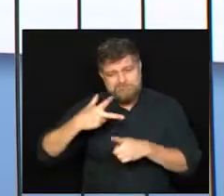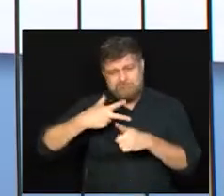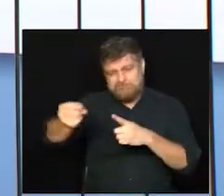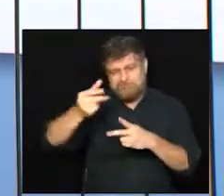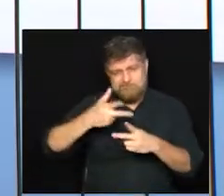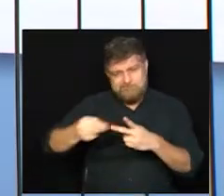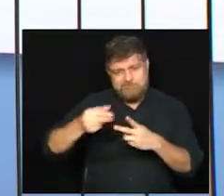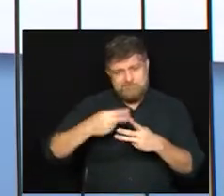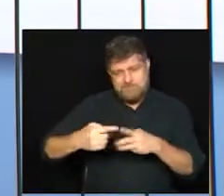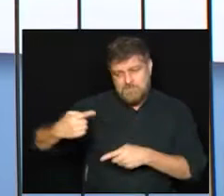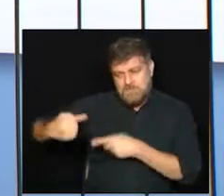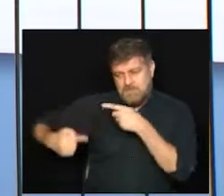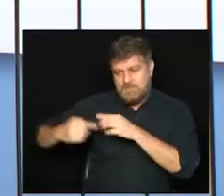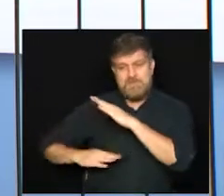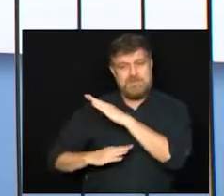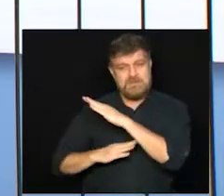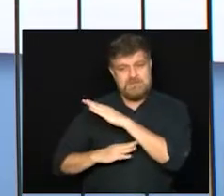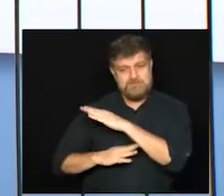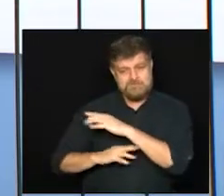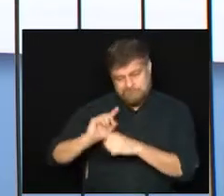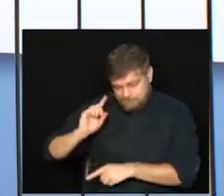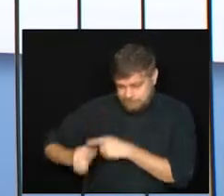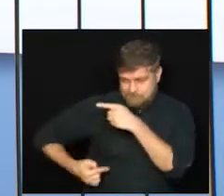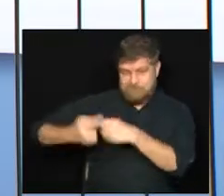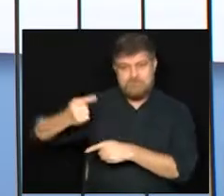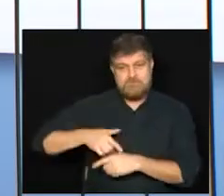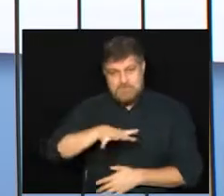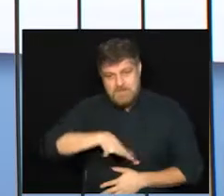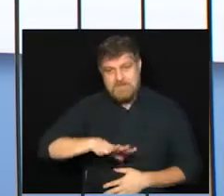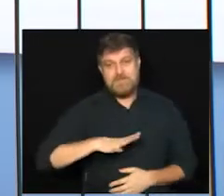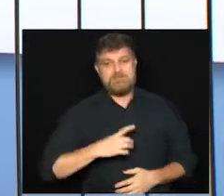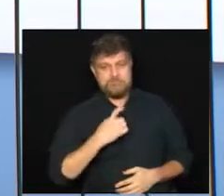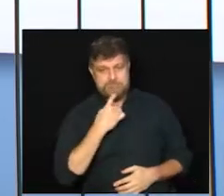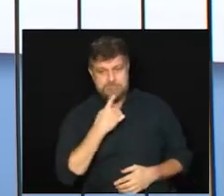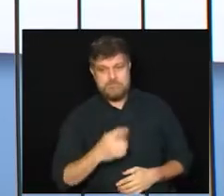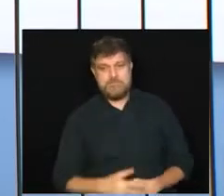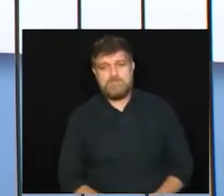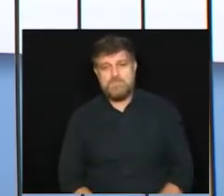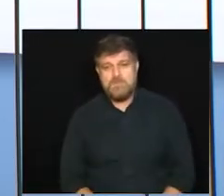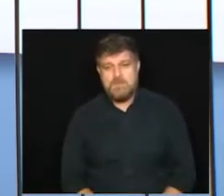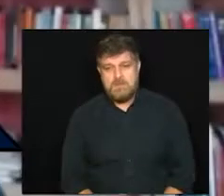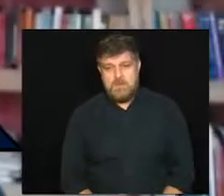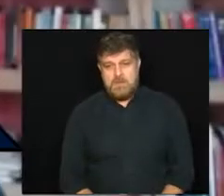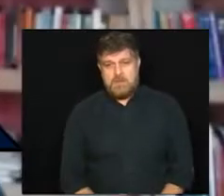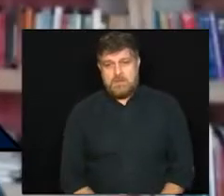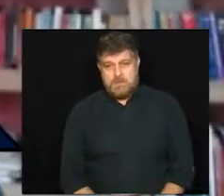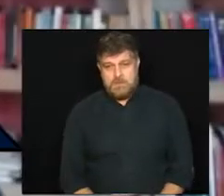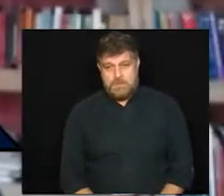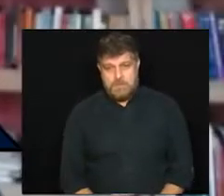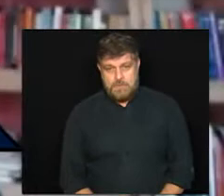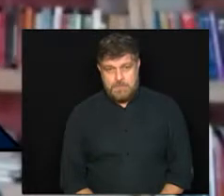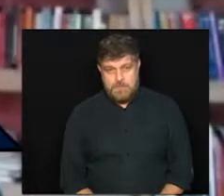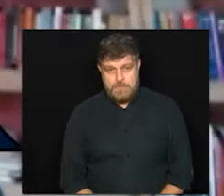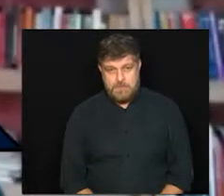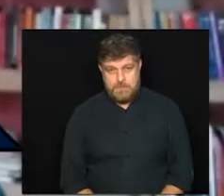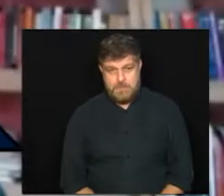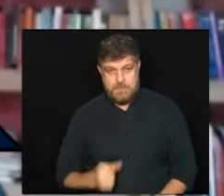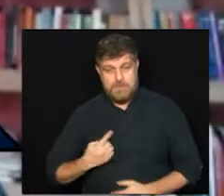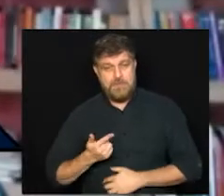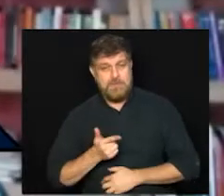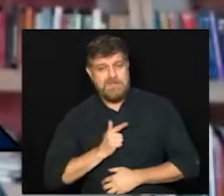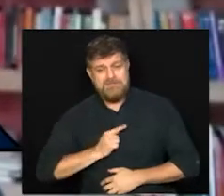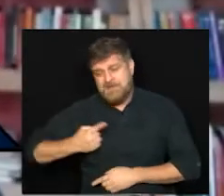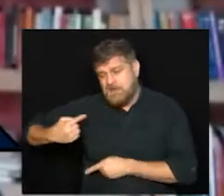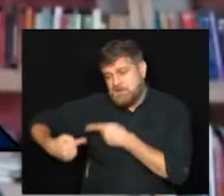que os debates na Câmara têm proporcionado aqui na nossa cidade. Então, nós temos feito aí um